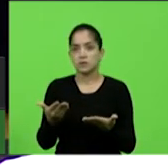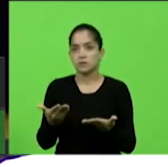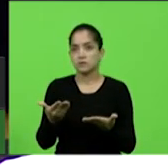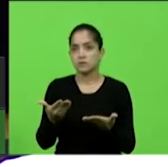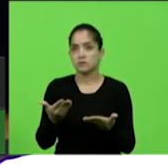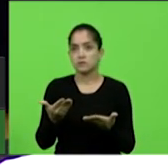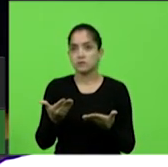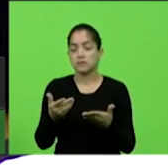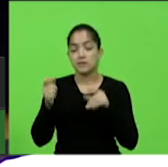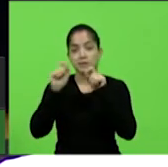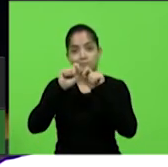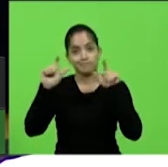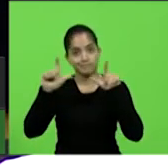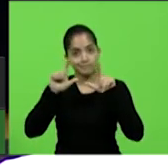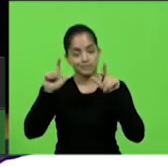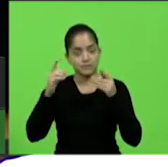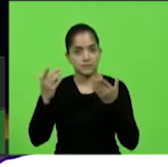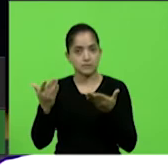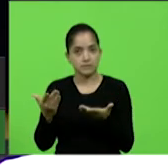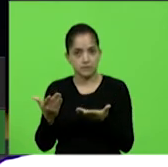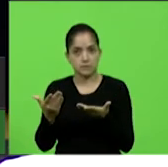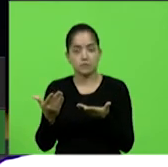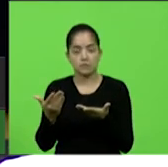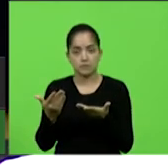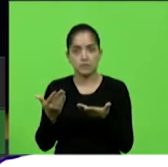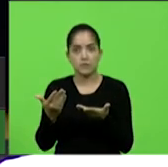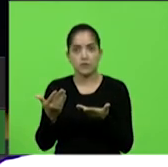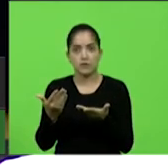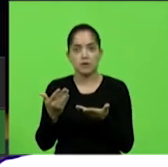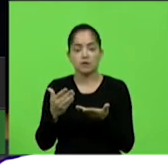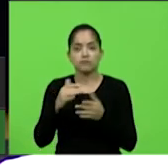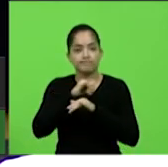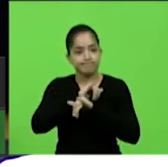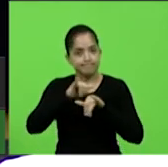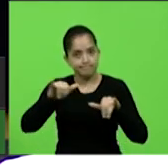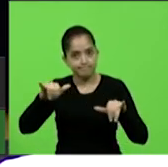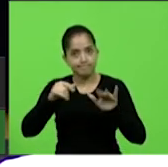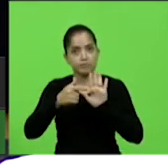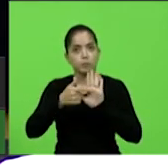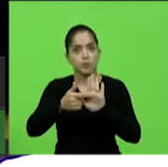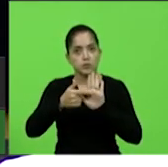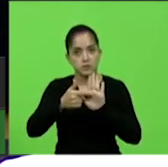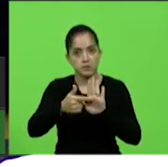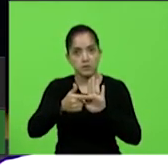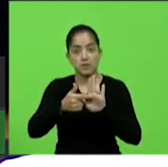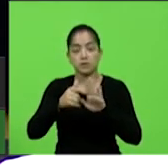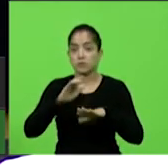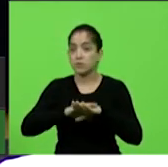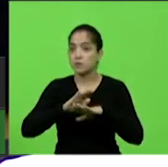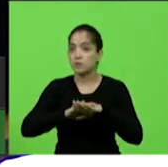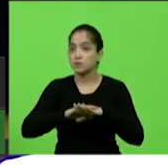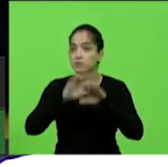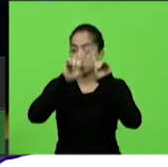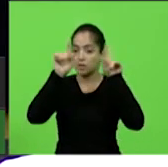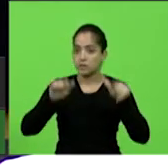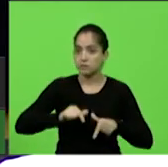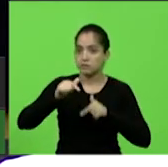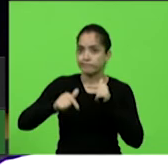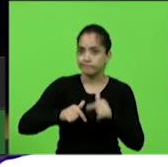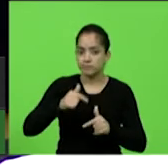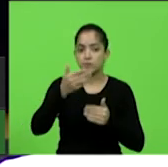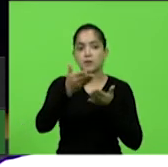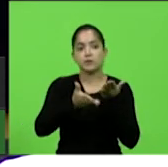E o alerta, né, vem sendo dado. E pelos próprios servidores, pelo atendimento do